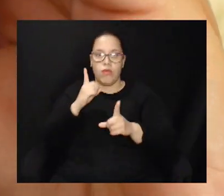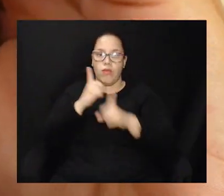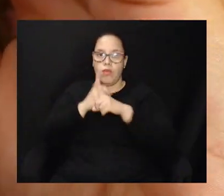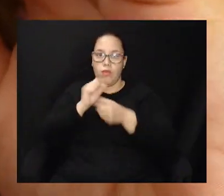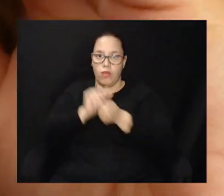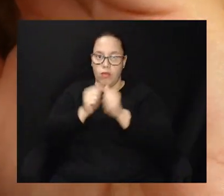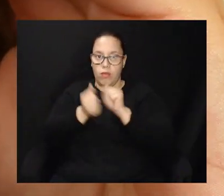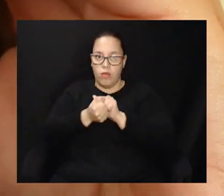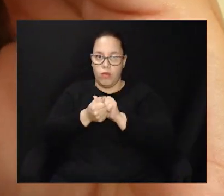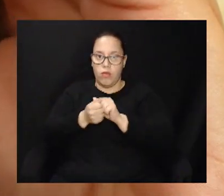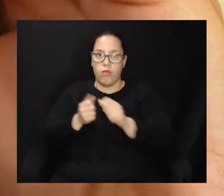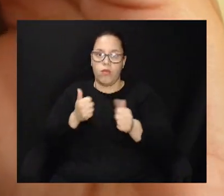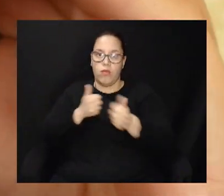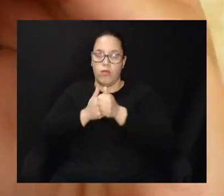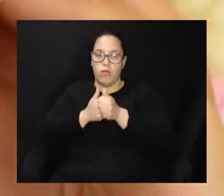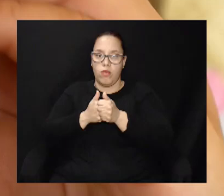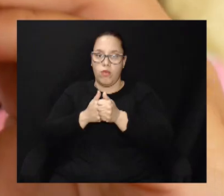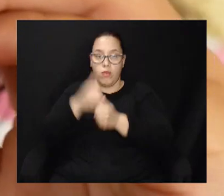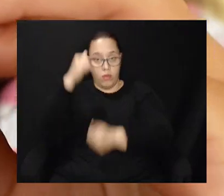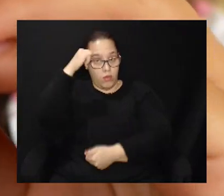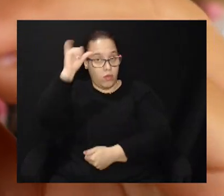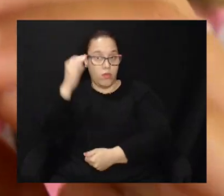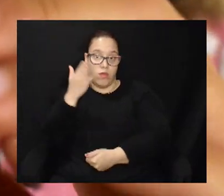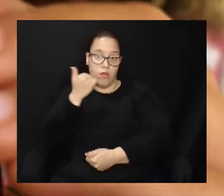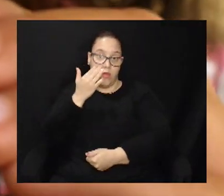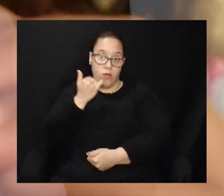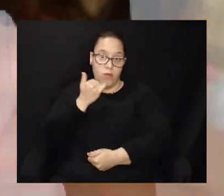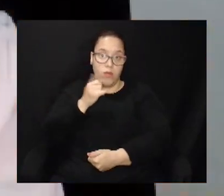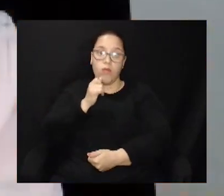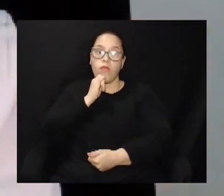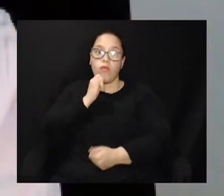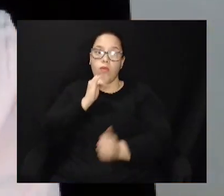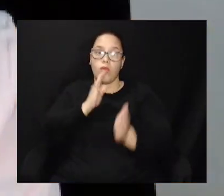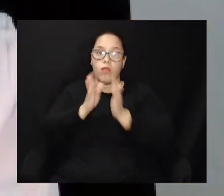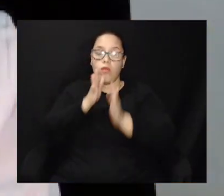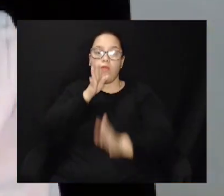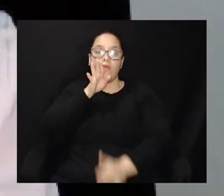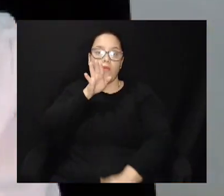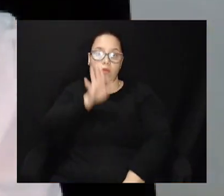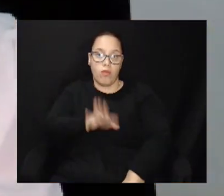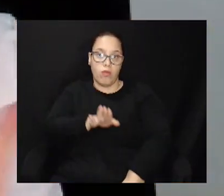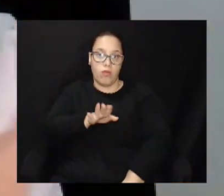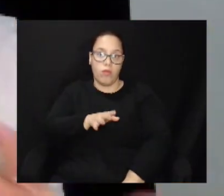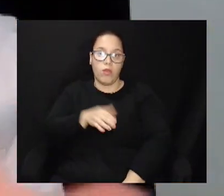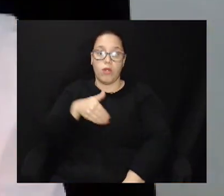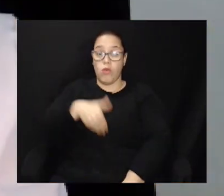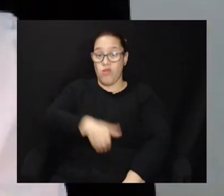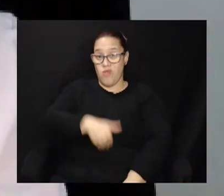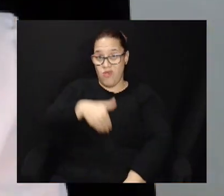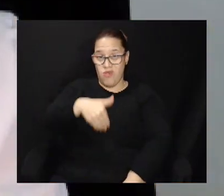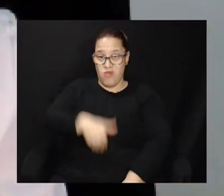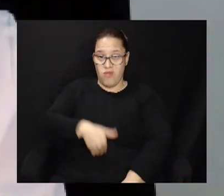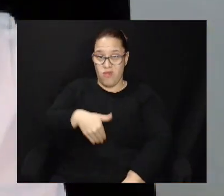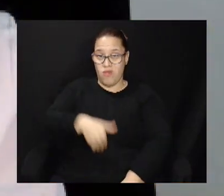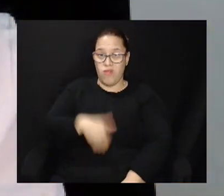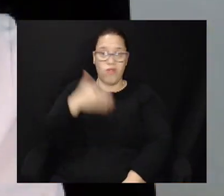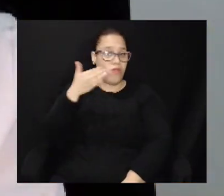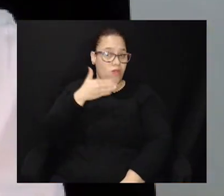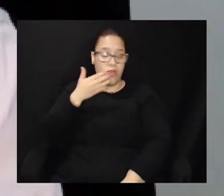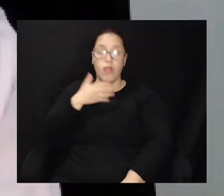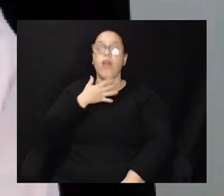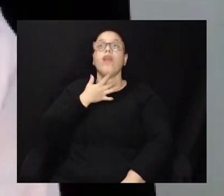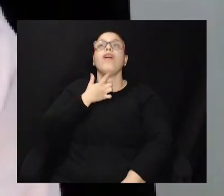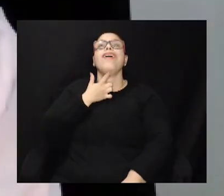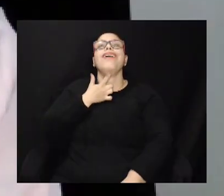refeição, evitar comer o doce ali, por exemplo, no meio da tarde, quando você está com fome, porque a gente sabe que o açúcar também não dá muita saciedade, a chance da